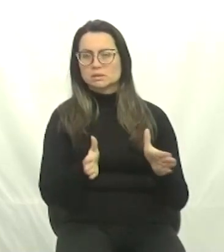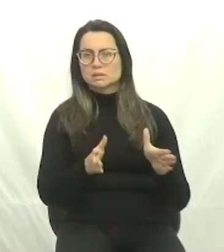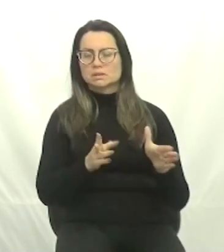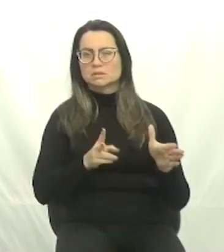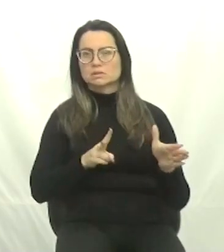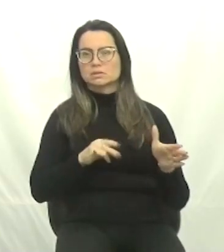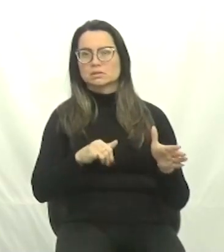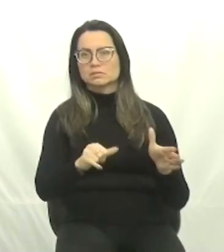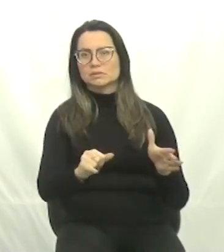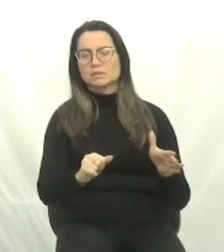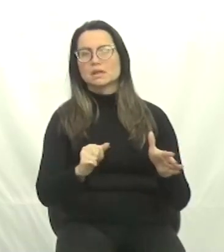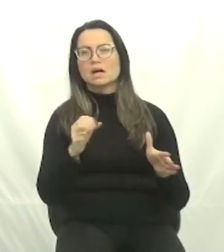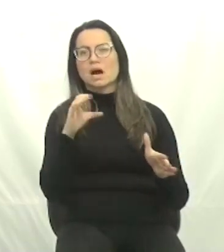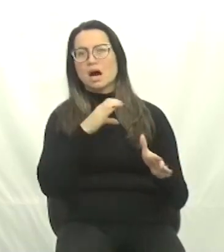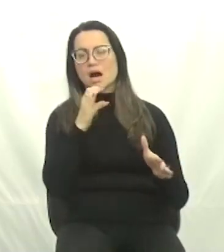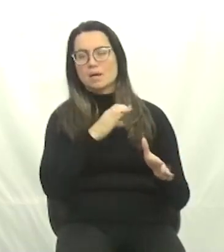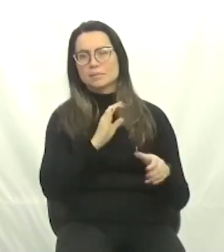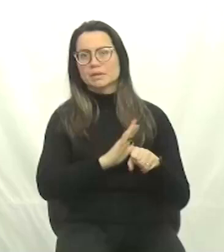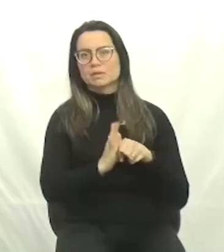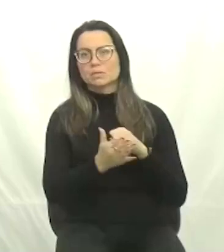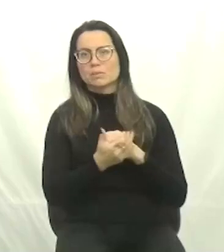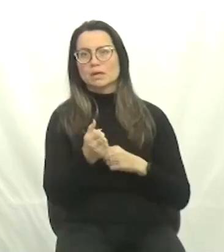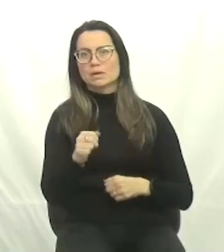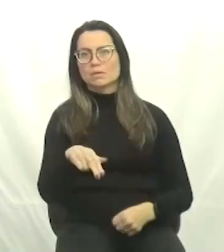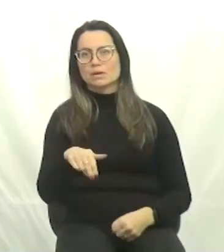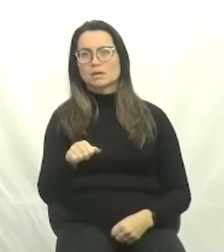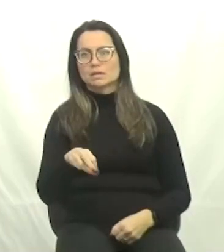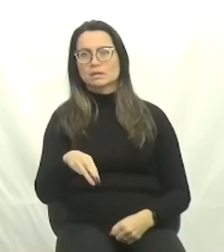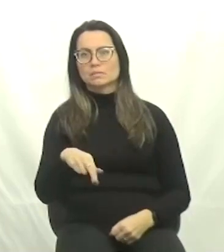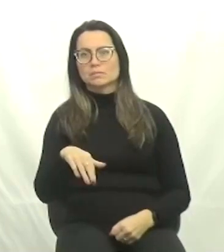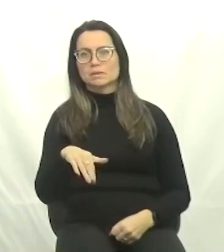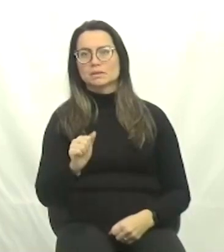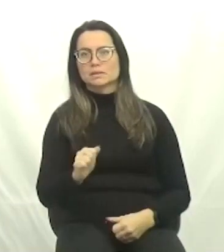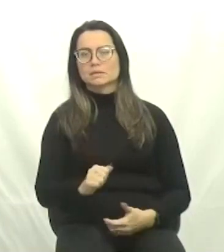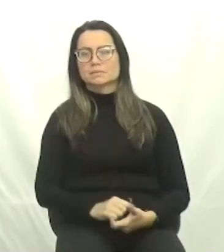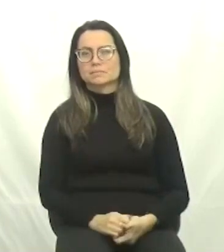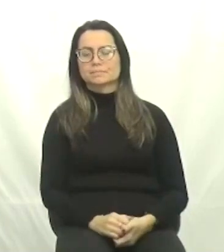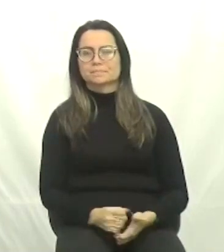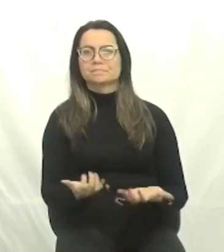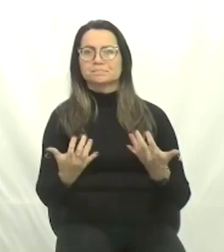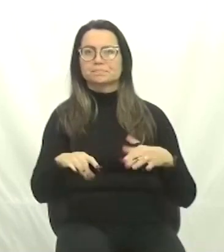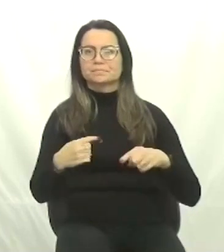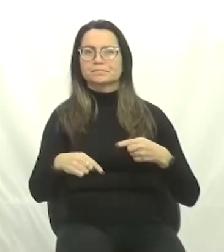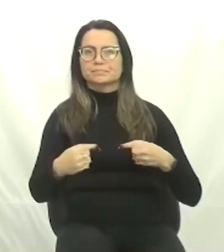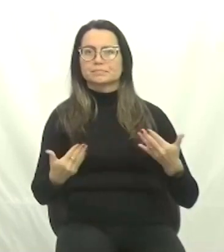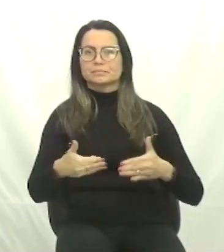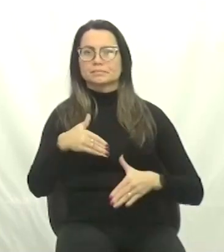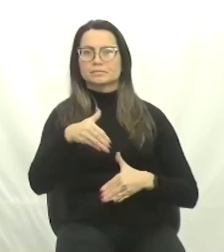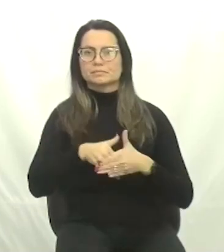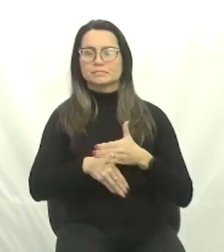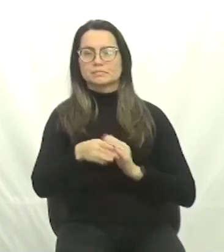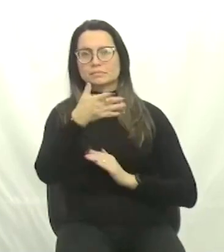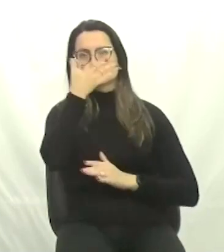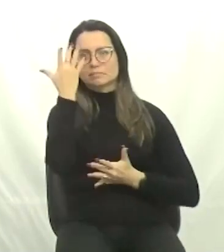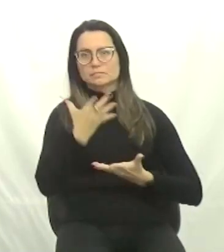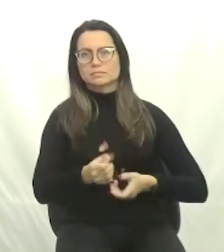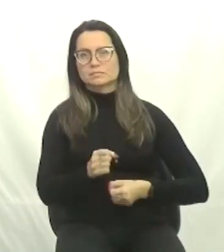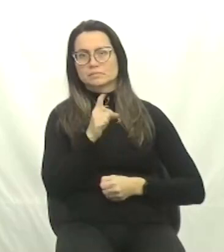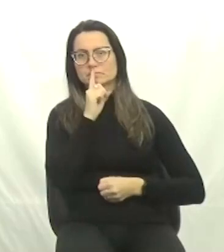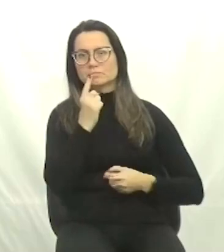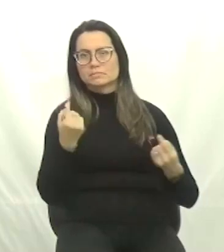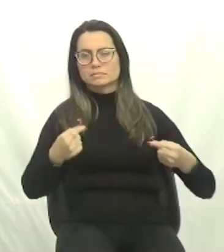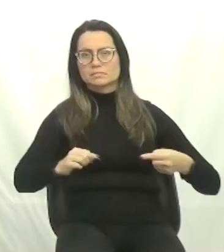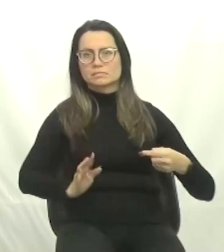da Silva, bairro Ana Maria. Requerimento está em discussão. Não havendo quem queira discutir, o requerimento está em votação.